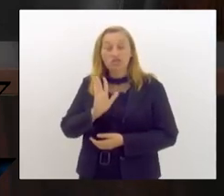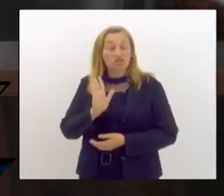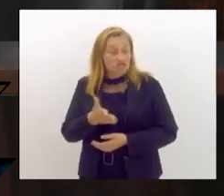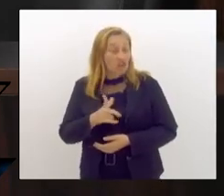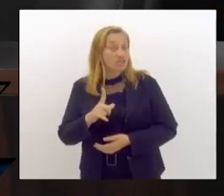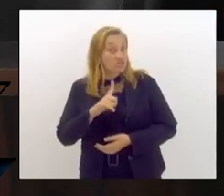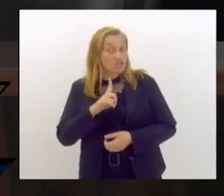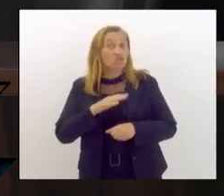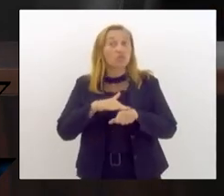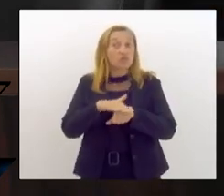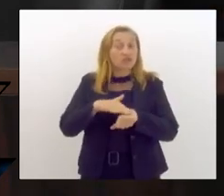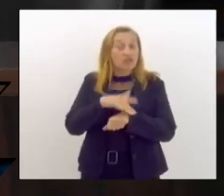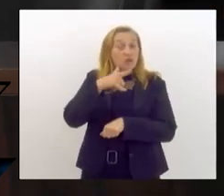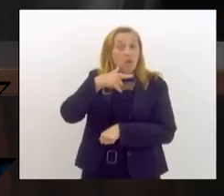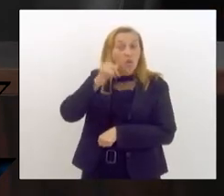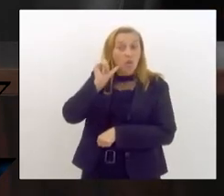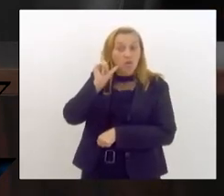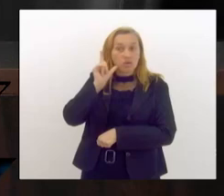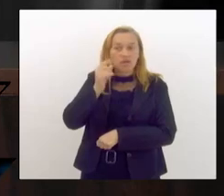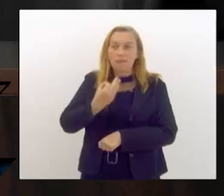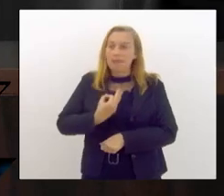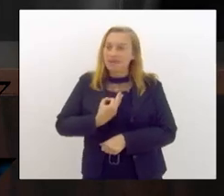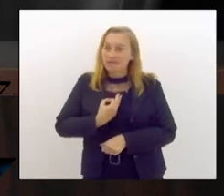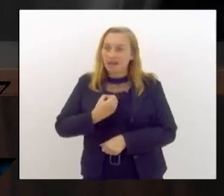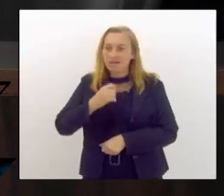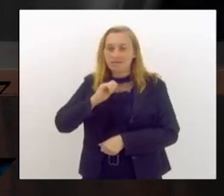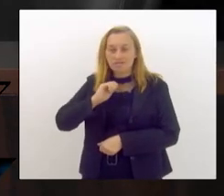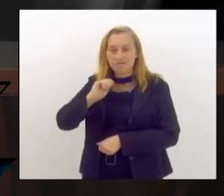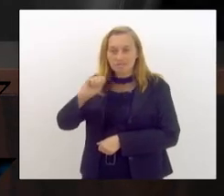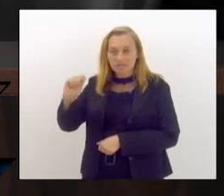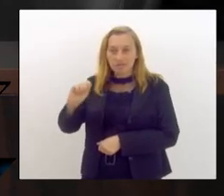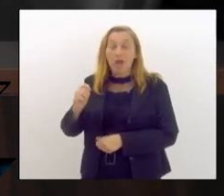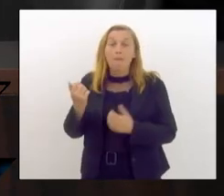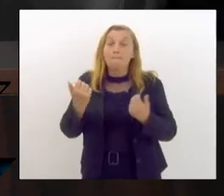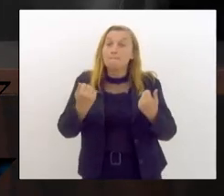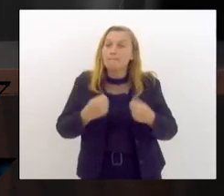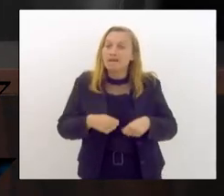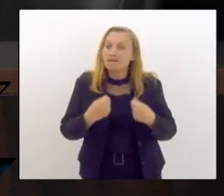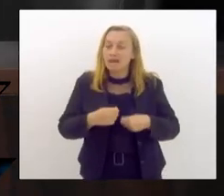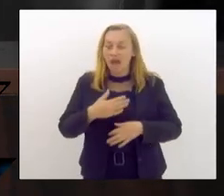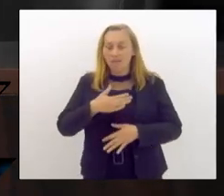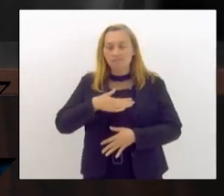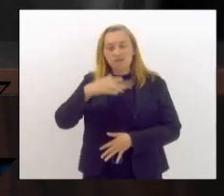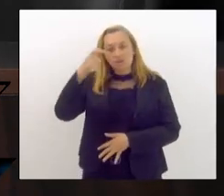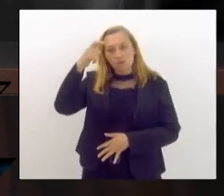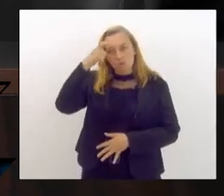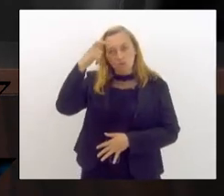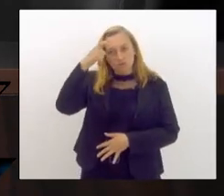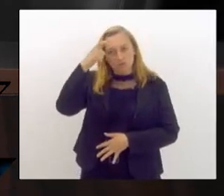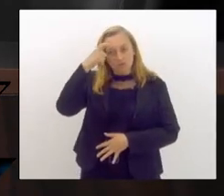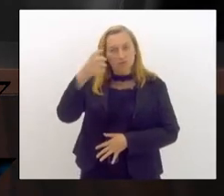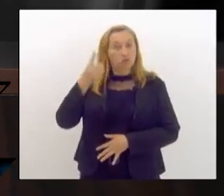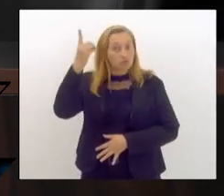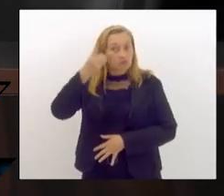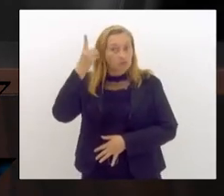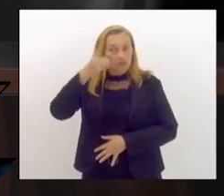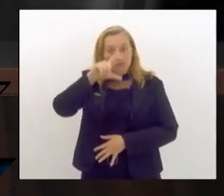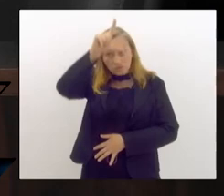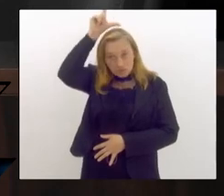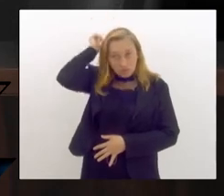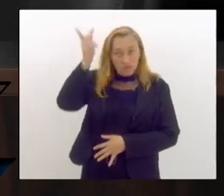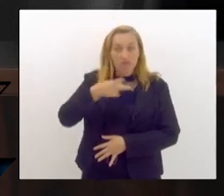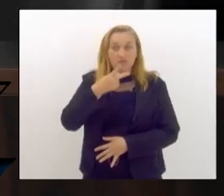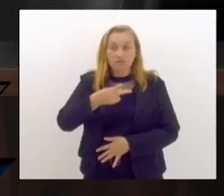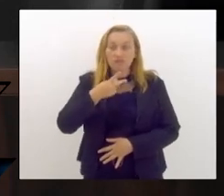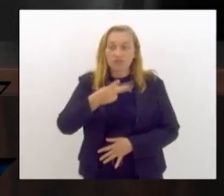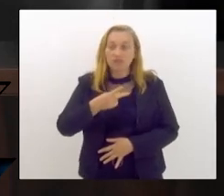até conversado ontem, que a medalha ela precisa ser... Na minha concepção, comungo com o deputado Luiz Paulo, é